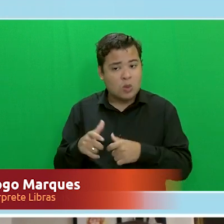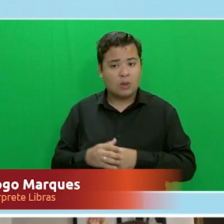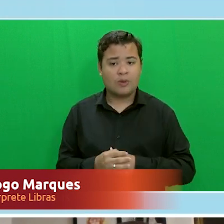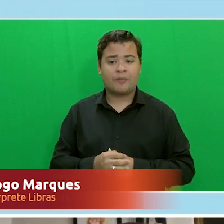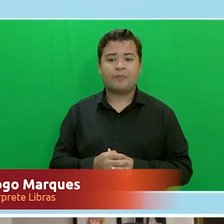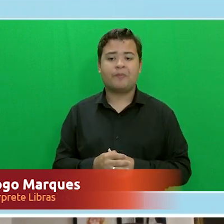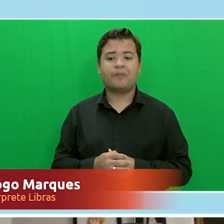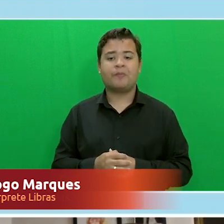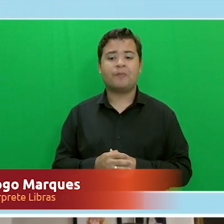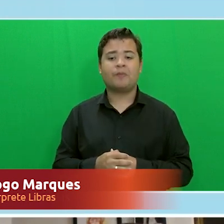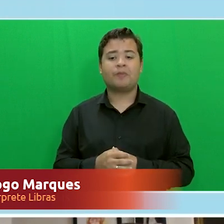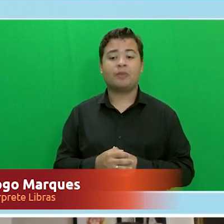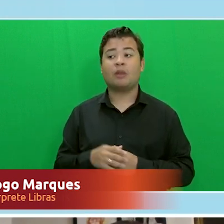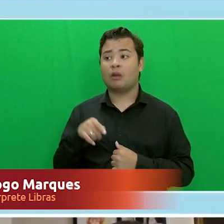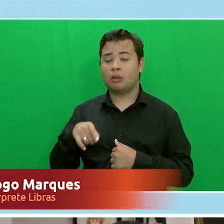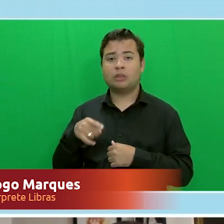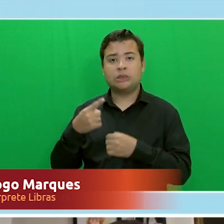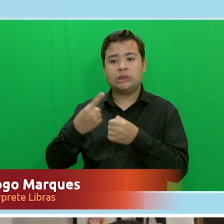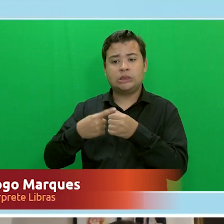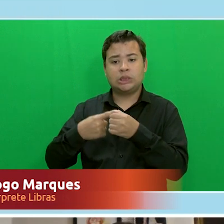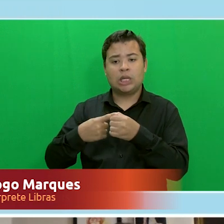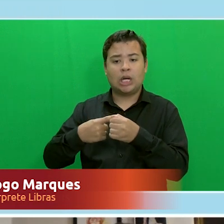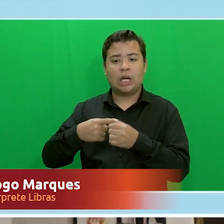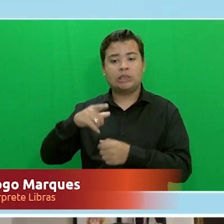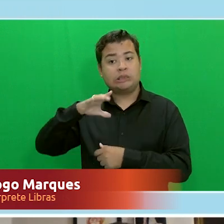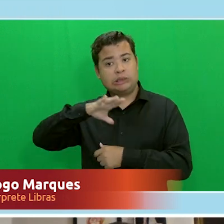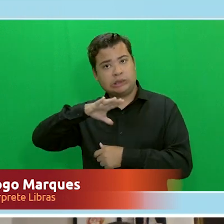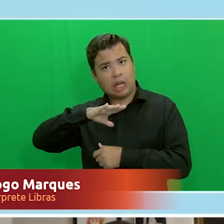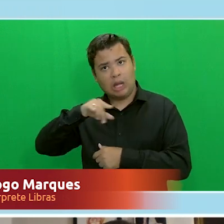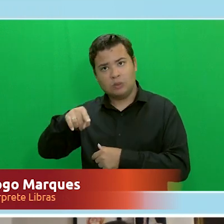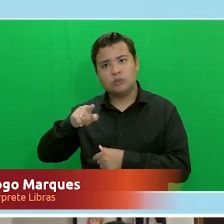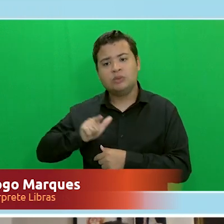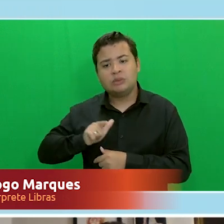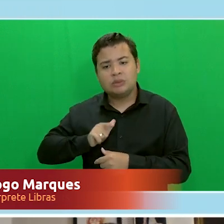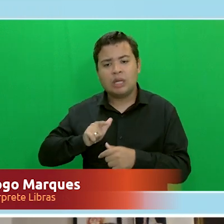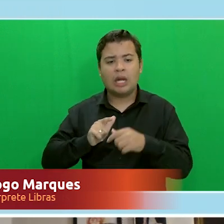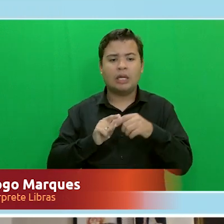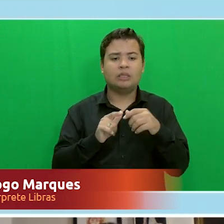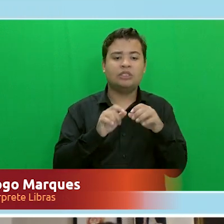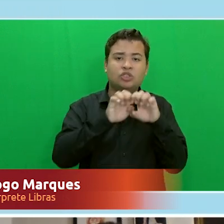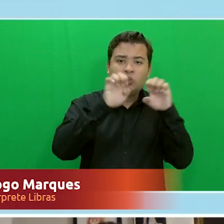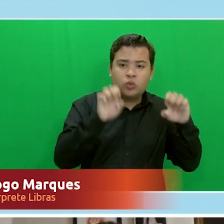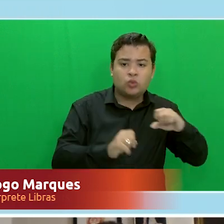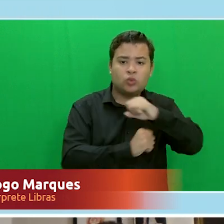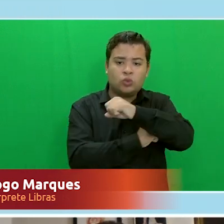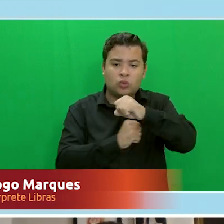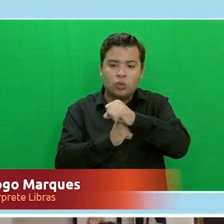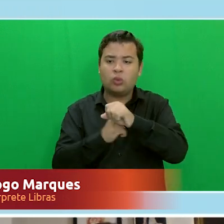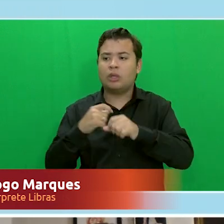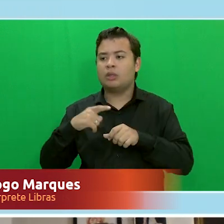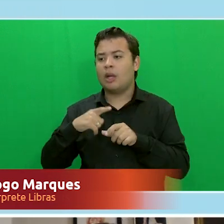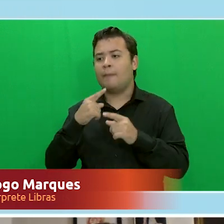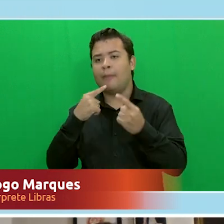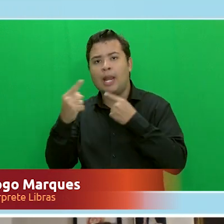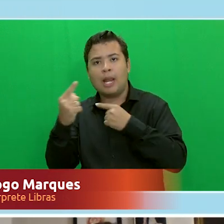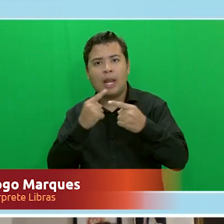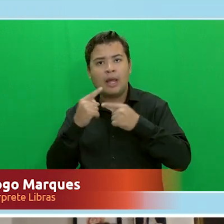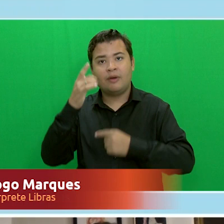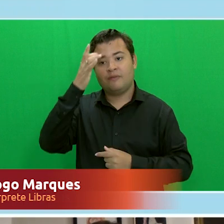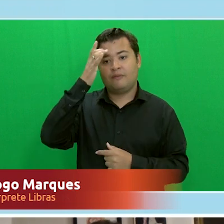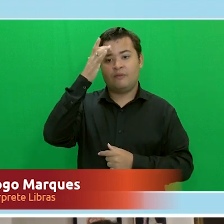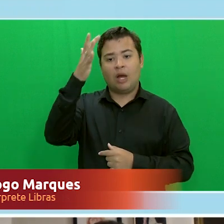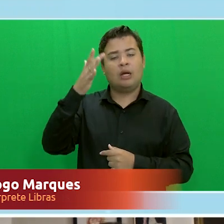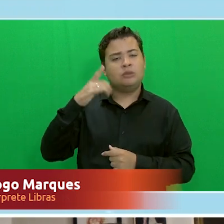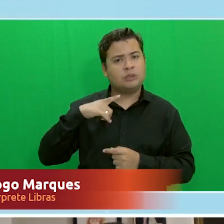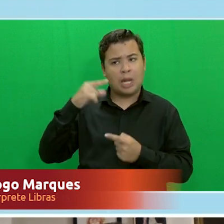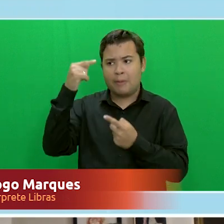Então, aqui no centro da cidade, você tem toda uma estrutura, você tem mobilidade, você tem aparelhos urbanos,